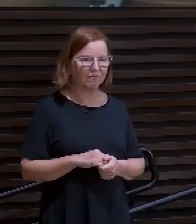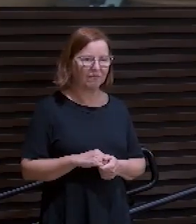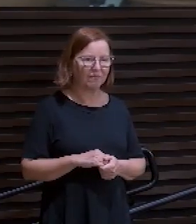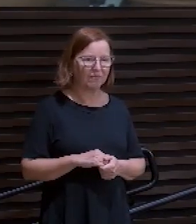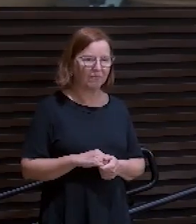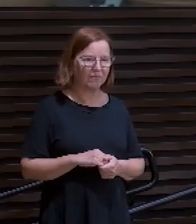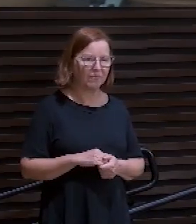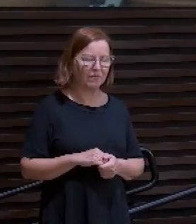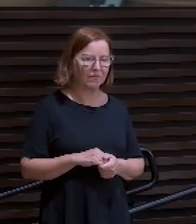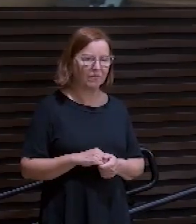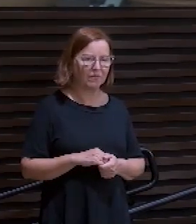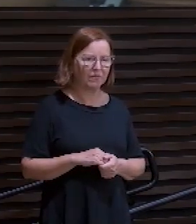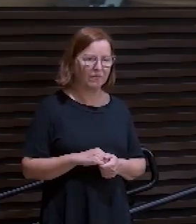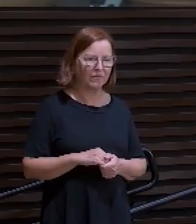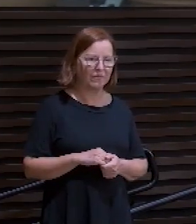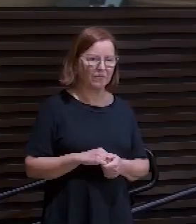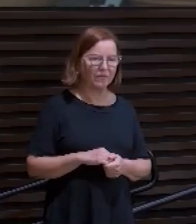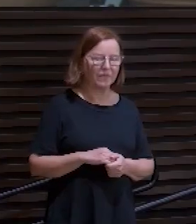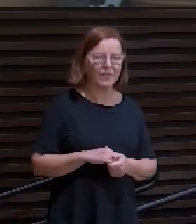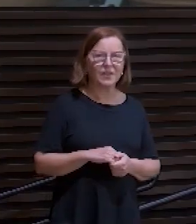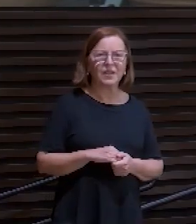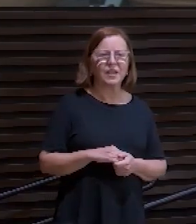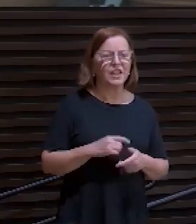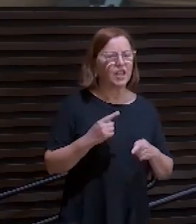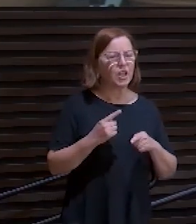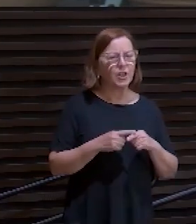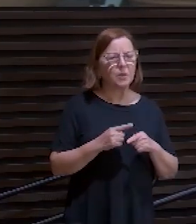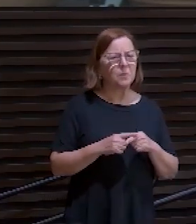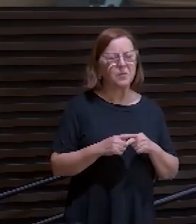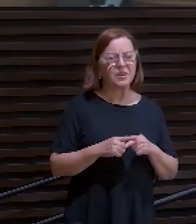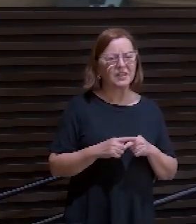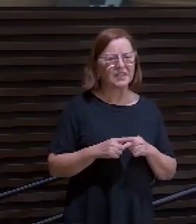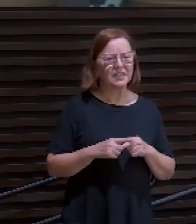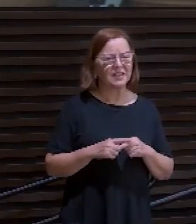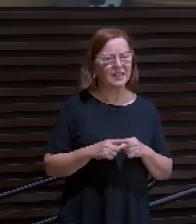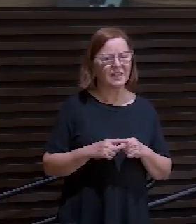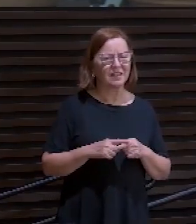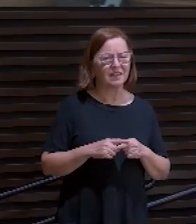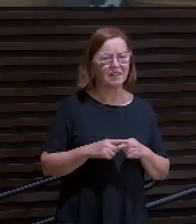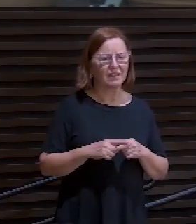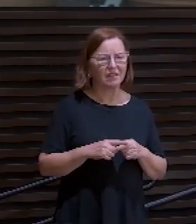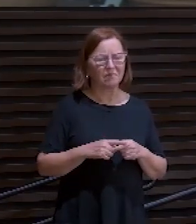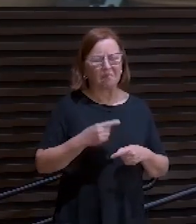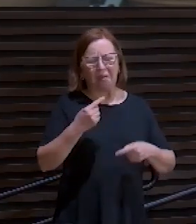da discussão de quem é maior e quem é menor? Você está prestes a morrer.